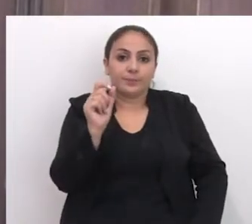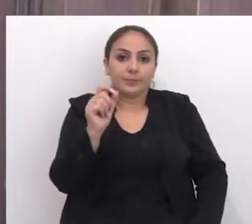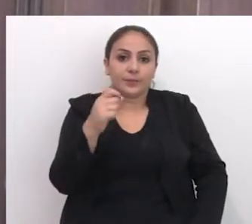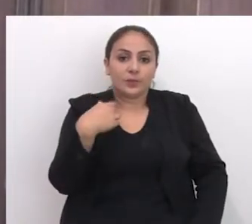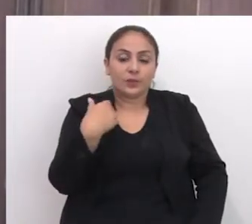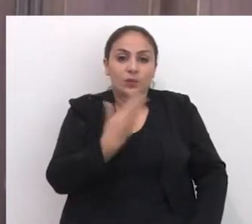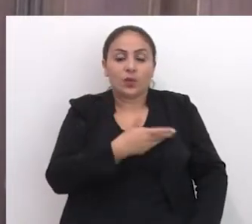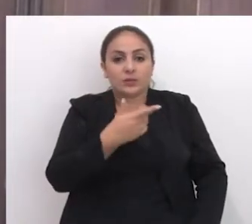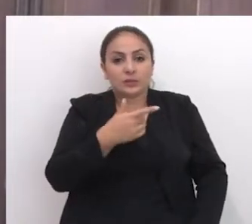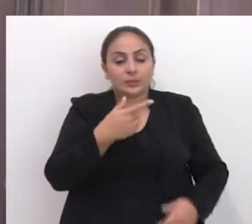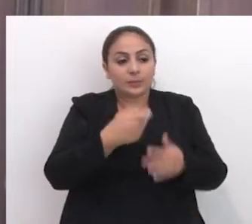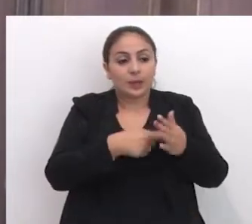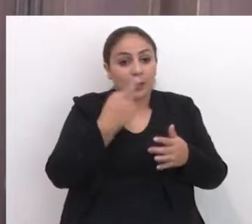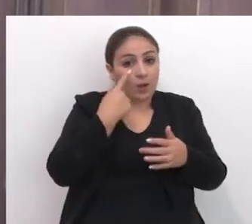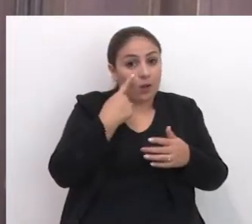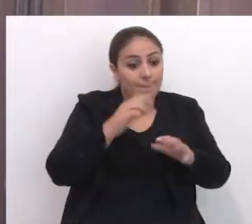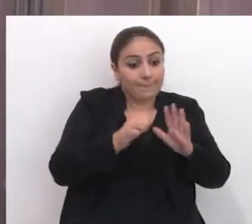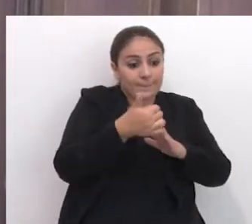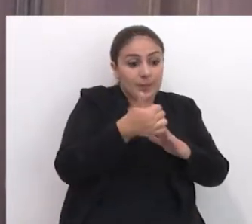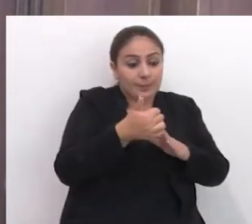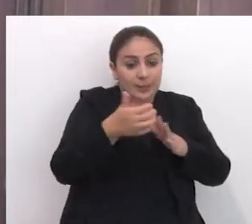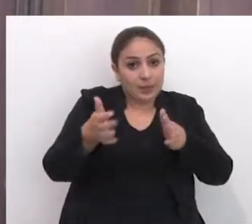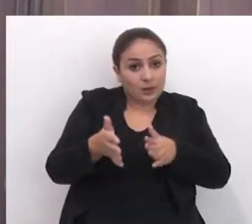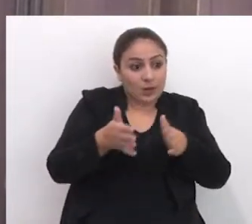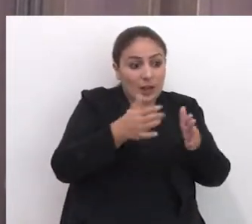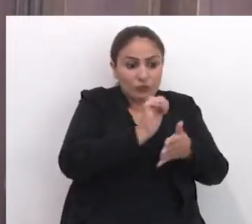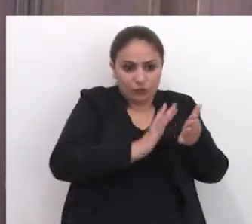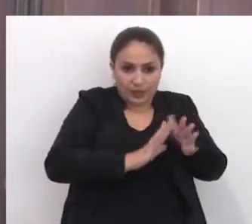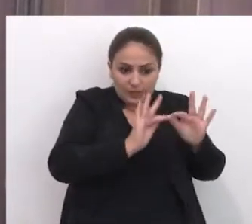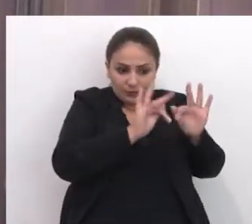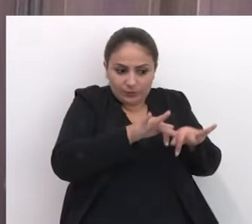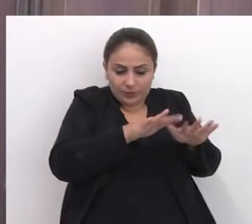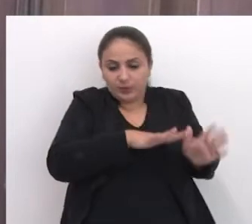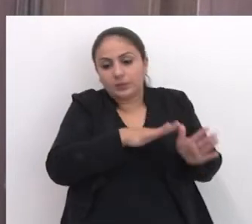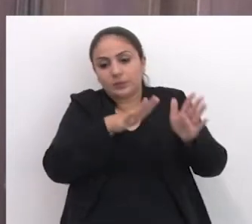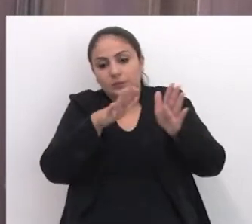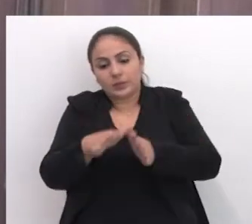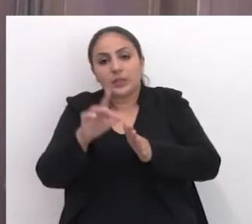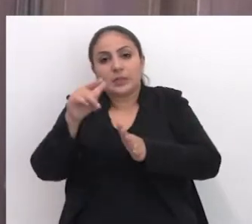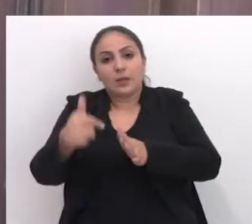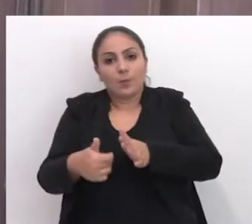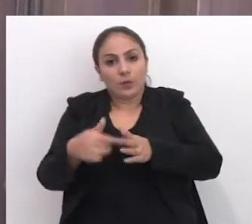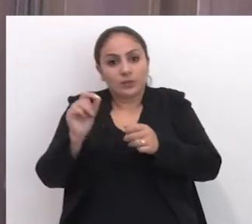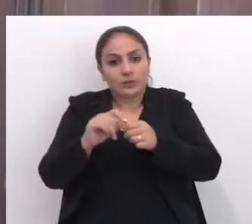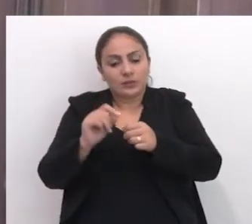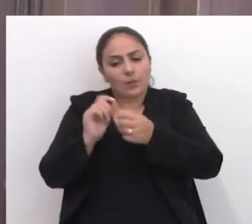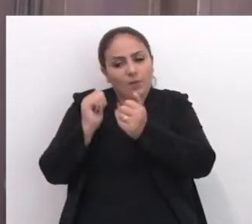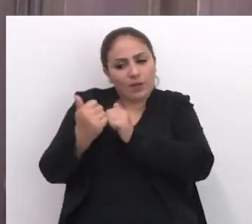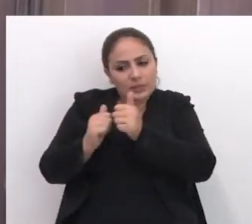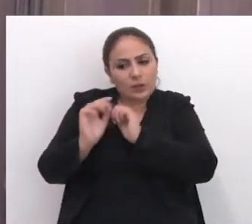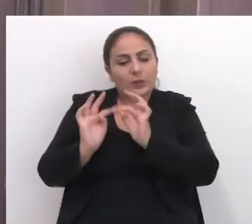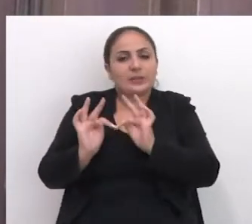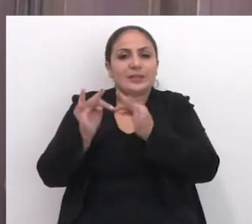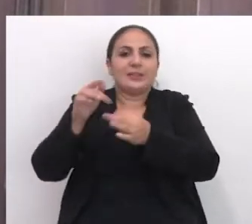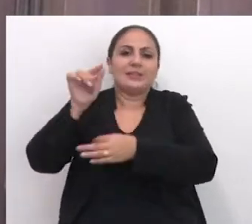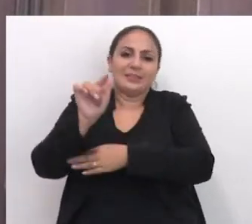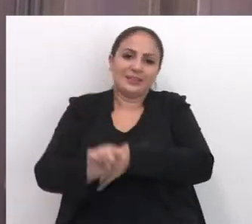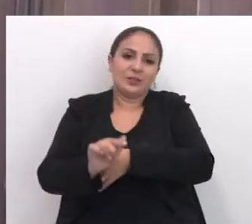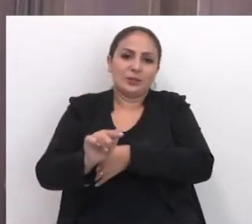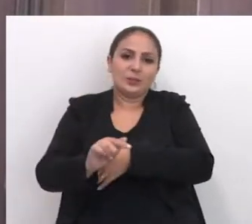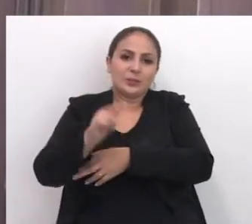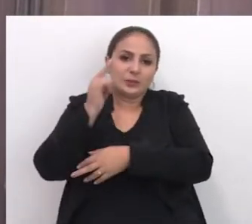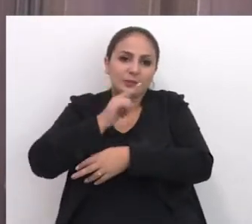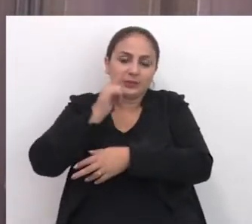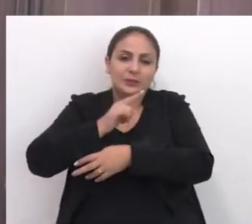devemos tomar por precaução, primeiro, afastar as atividades dessa estrutura, para que depois, fazendo uma reavaliação técnica, possamos